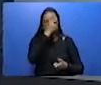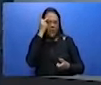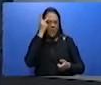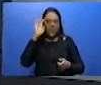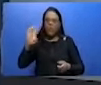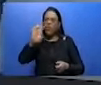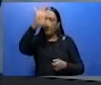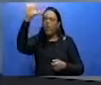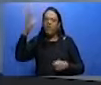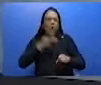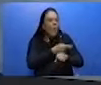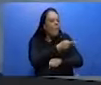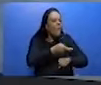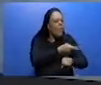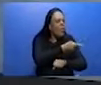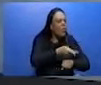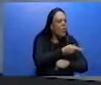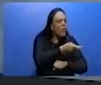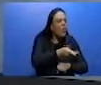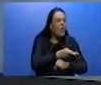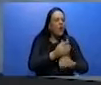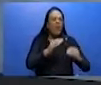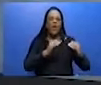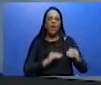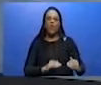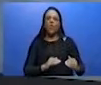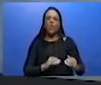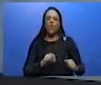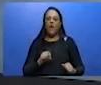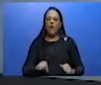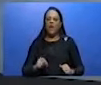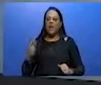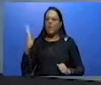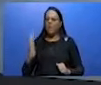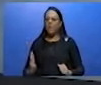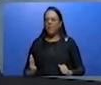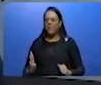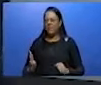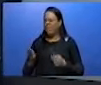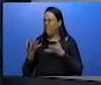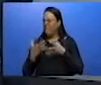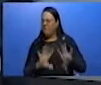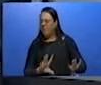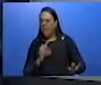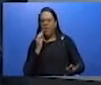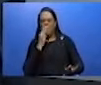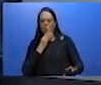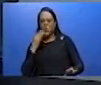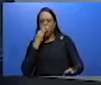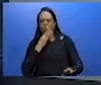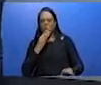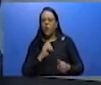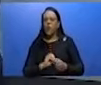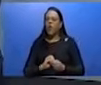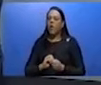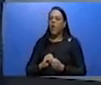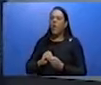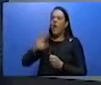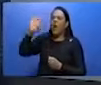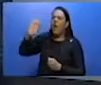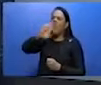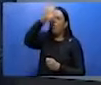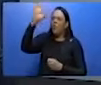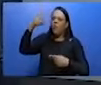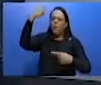Europa? Ele era rejeitado na colônia, aqui no Brasil ele era rejeitado? Ele era proibido na